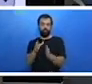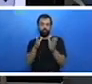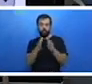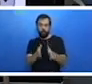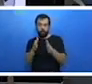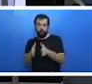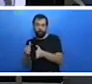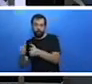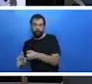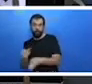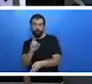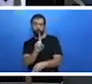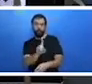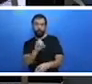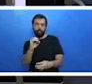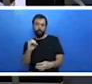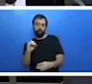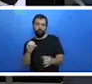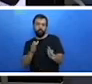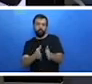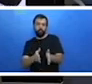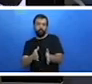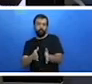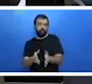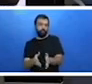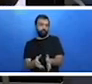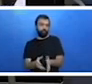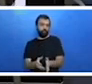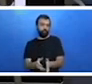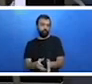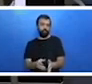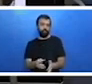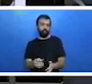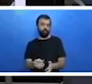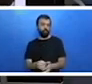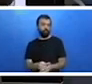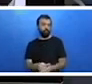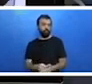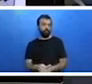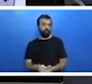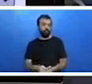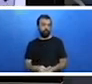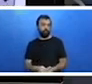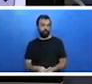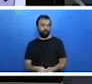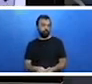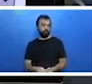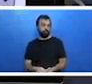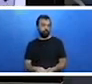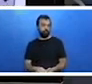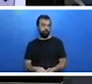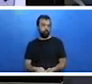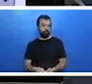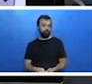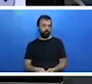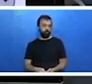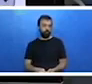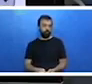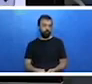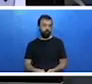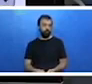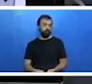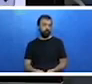do chocolate, não vai? Eu tenho 1/10, eu dividi por 10. Isso aí eu já aprendi, professora. Dividiu por 10 é